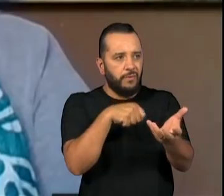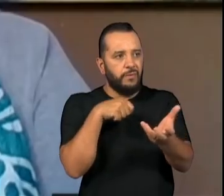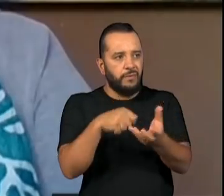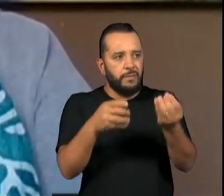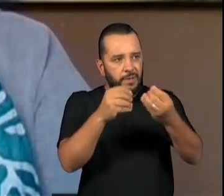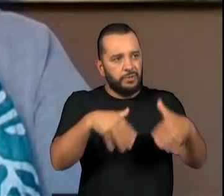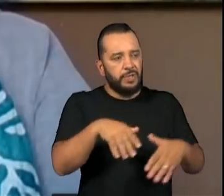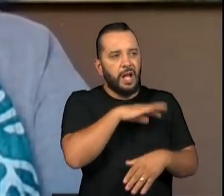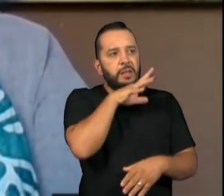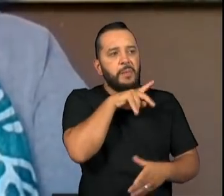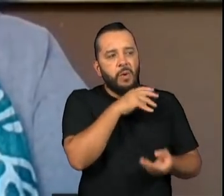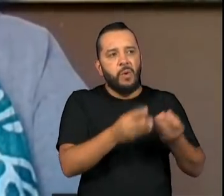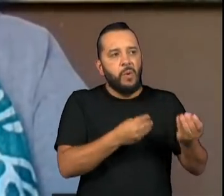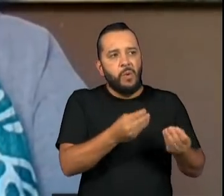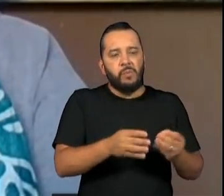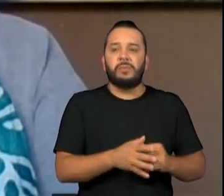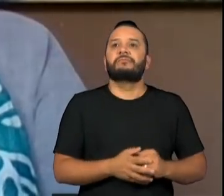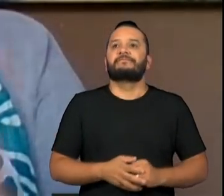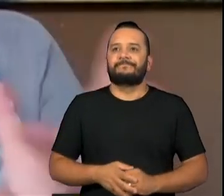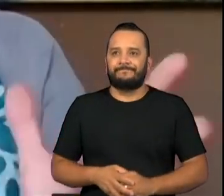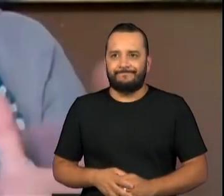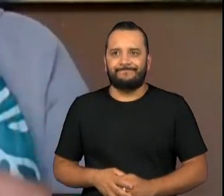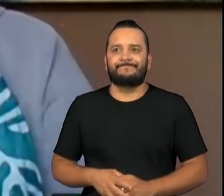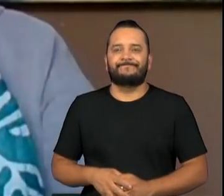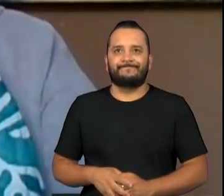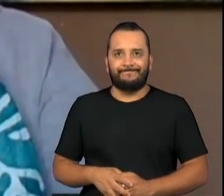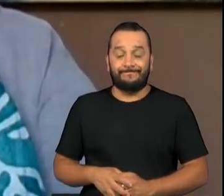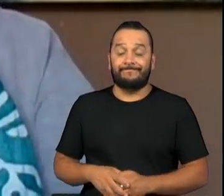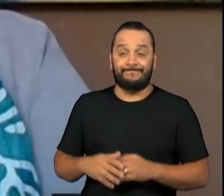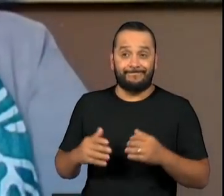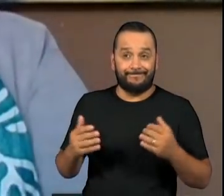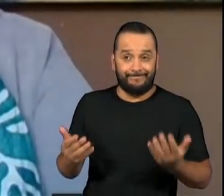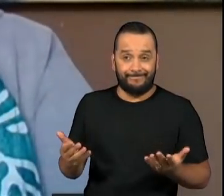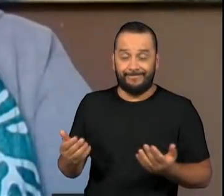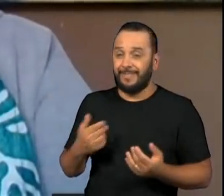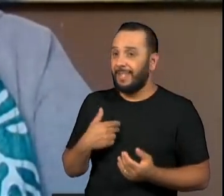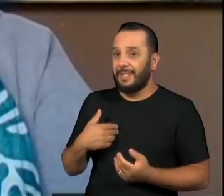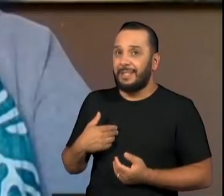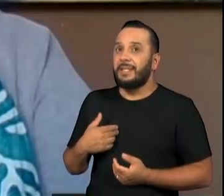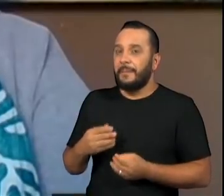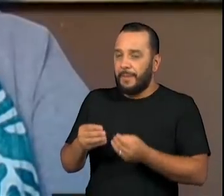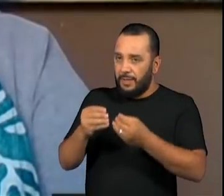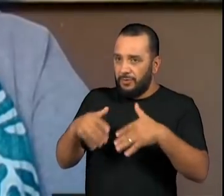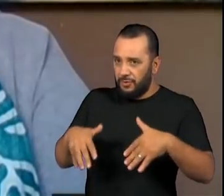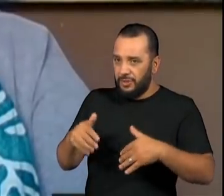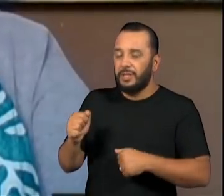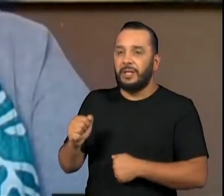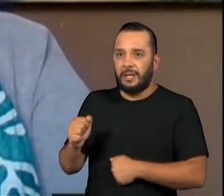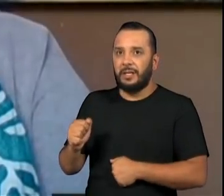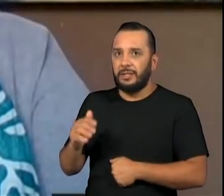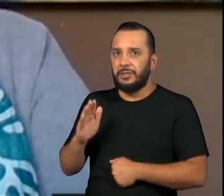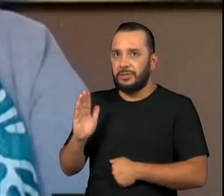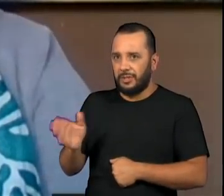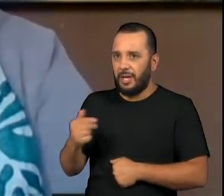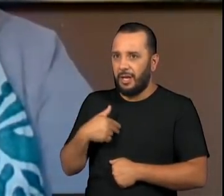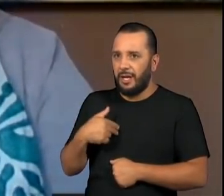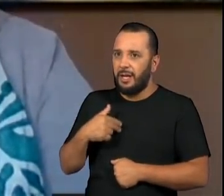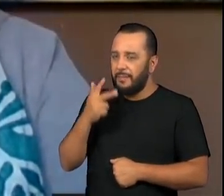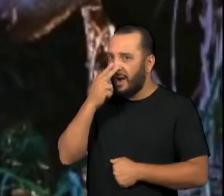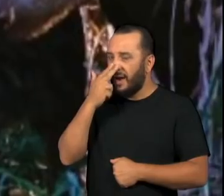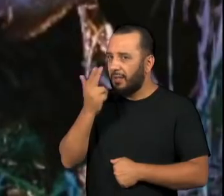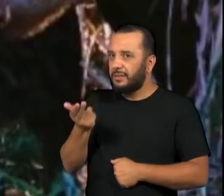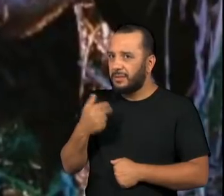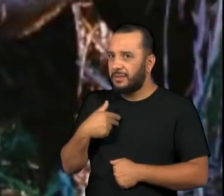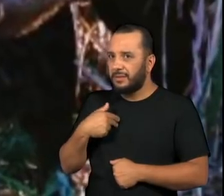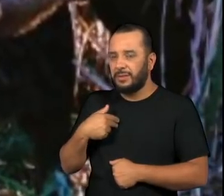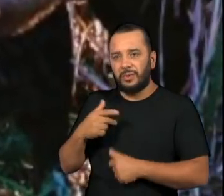animais? Elas certamente são, vamos usar, menos saudáveis do que os animais que a gente capturou e amostrou no